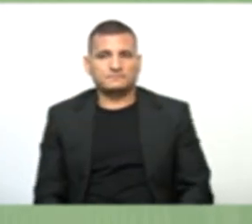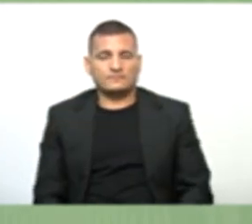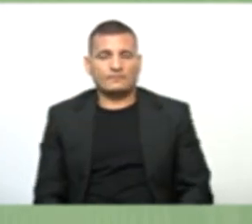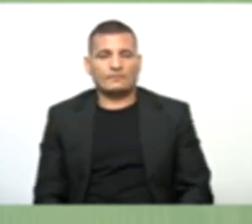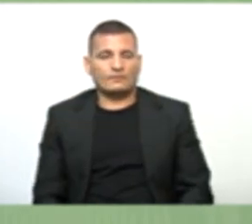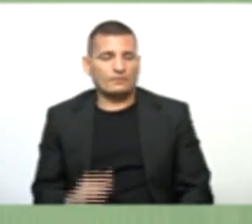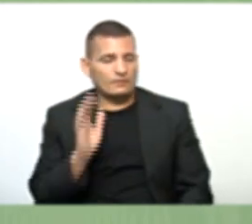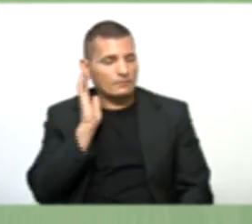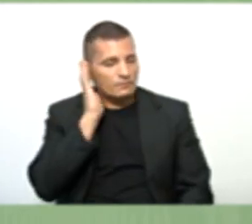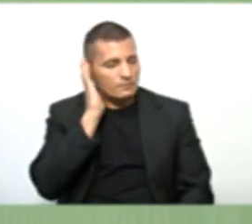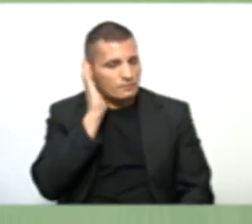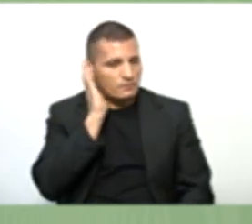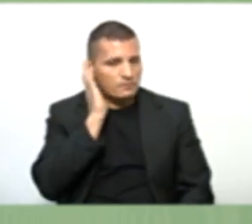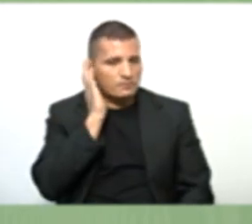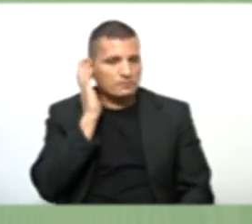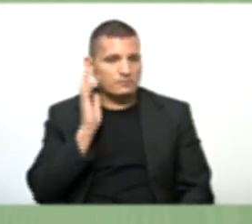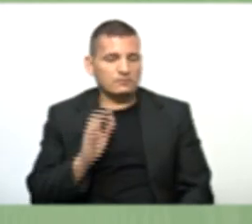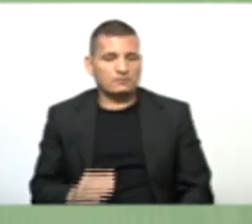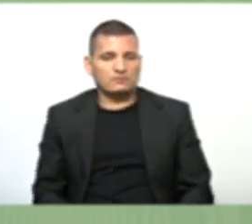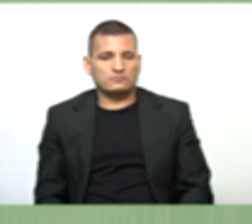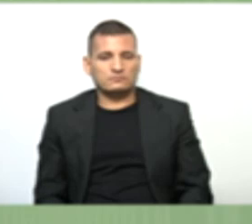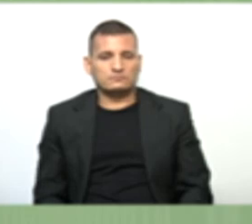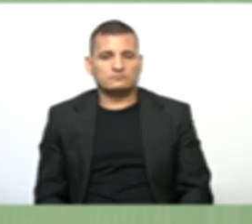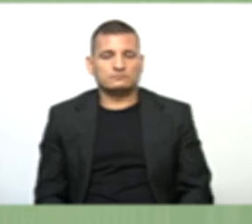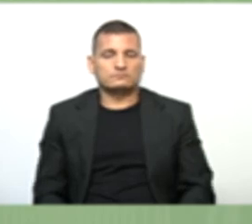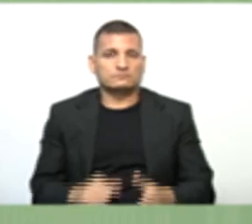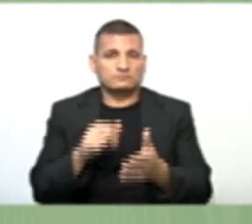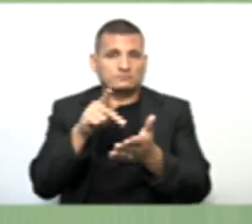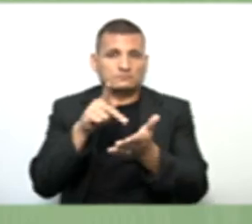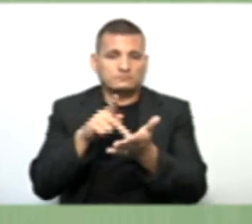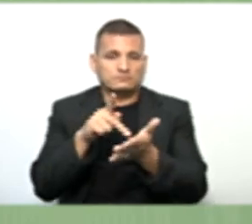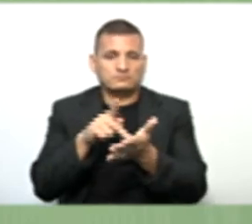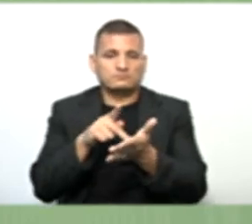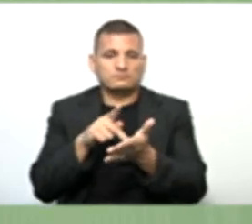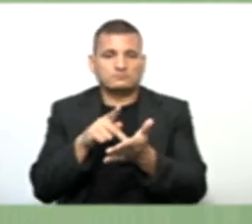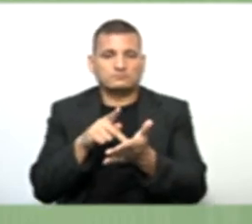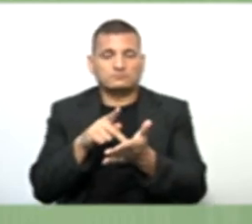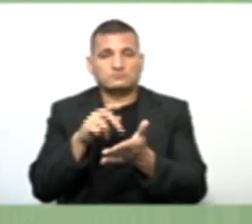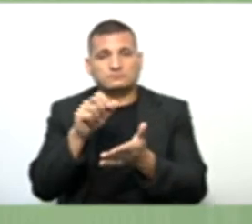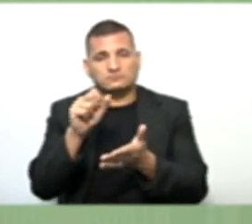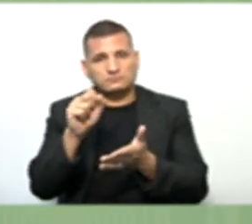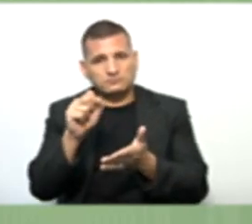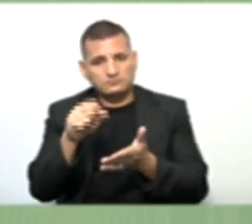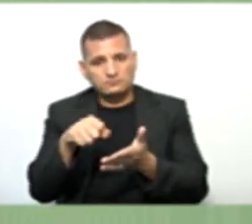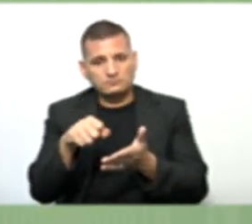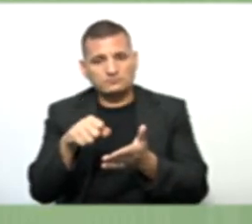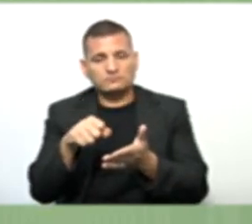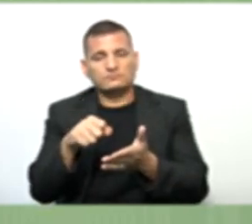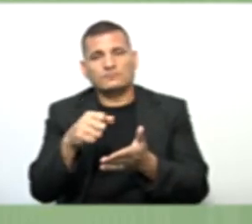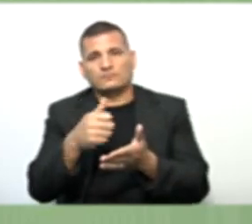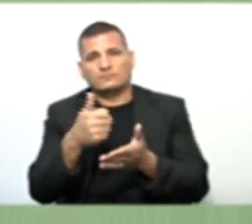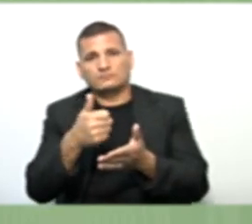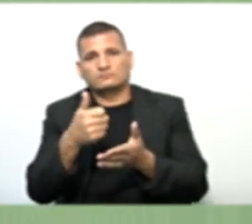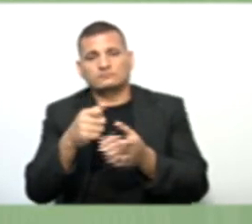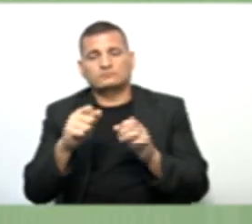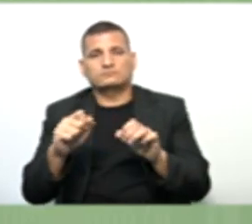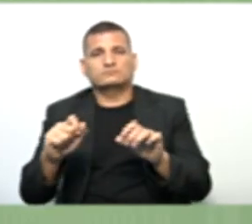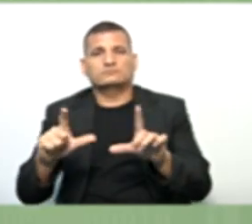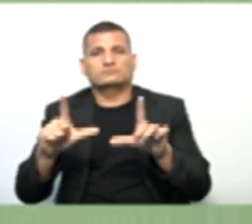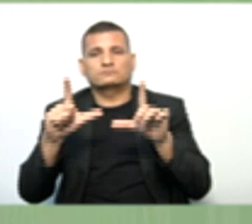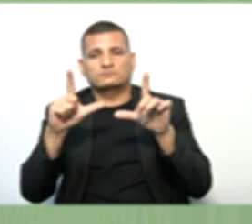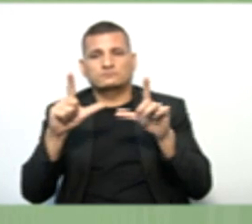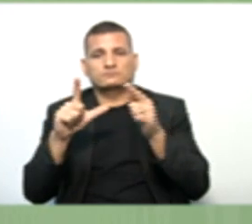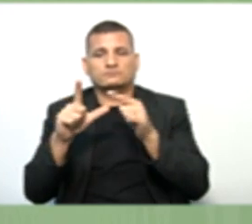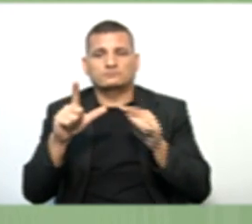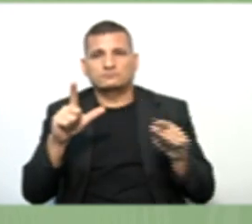False. Tá. Então, aqui no nosso esquema, ó, condição verdadeira, se sim, executa o comando 1 e retorna para testar a